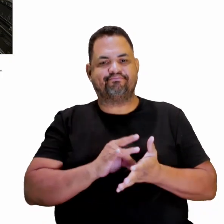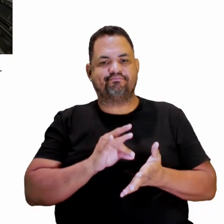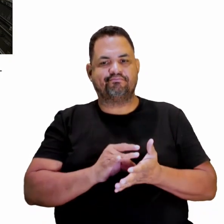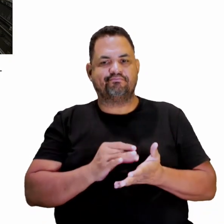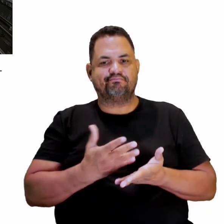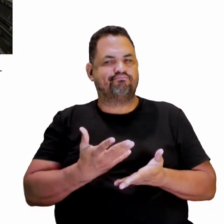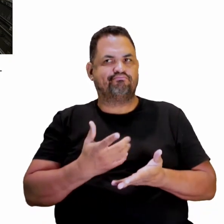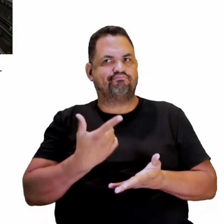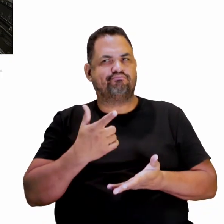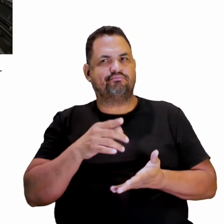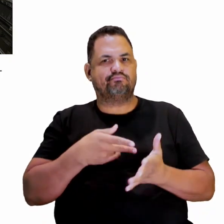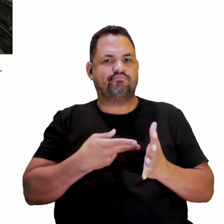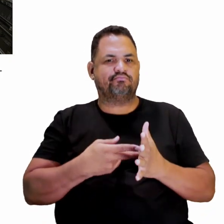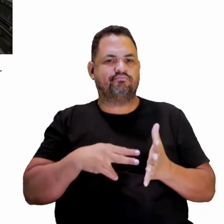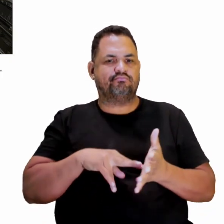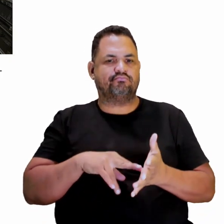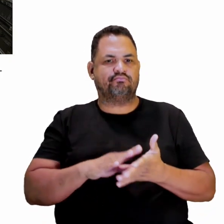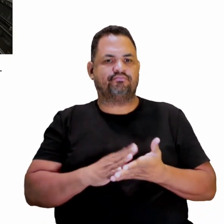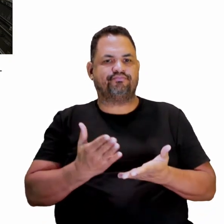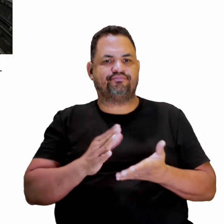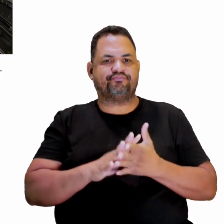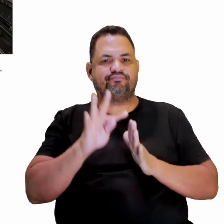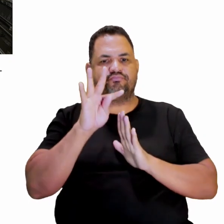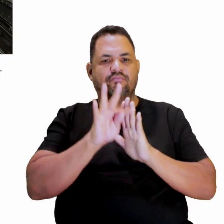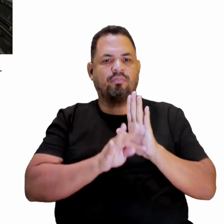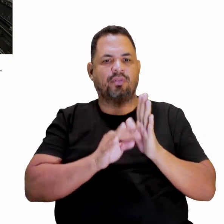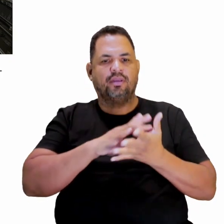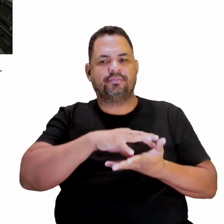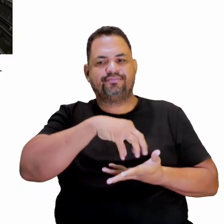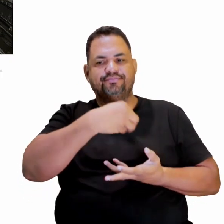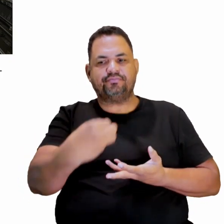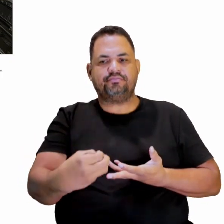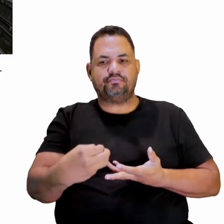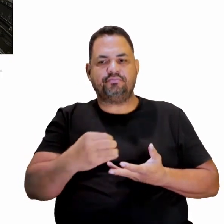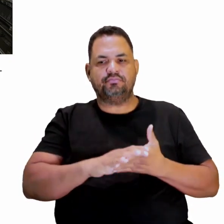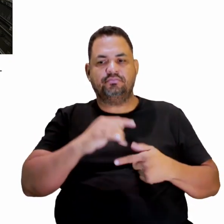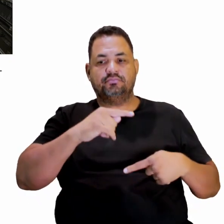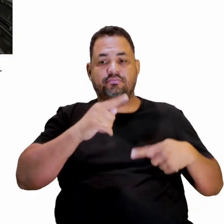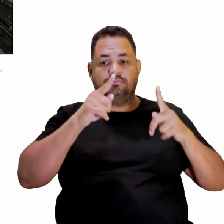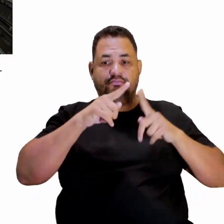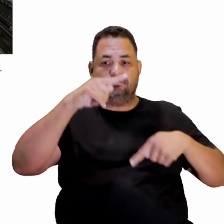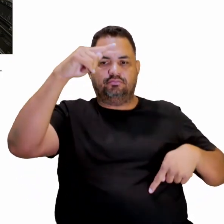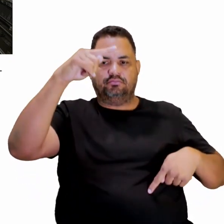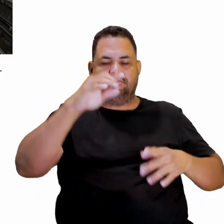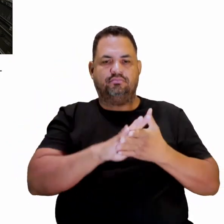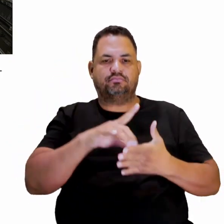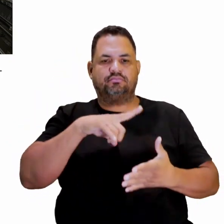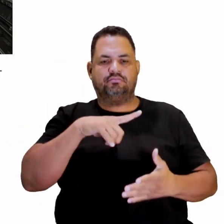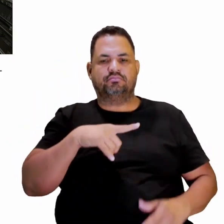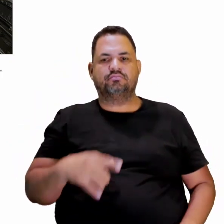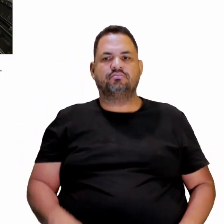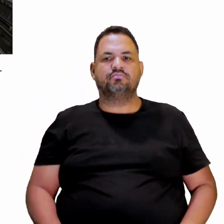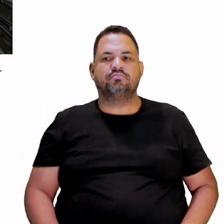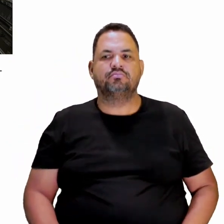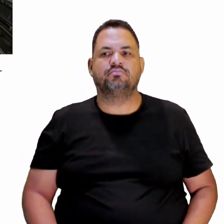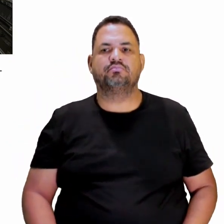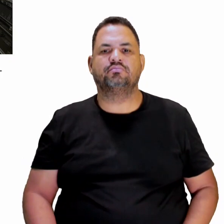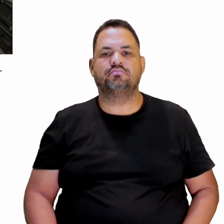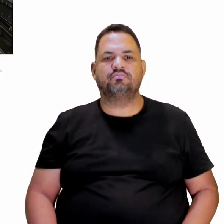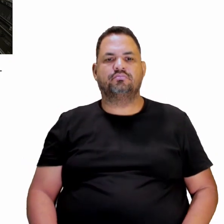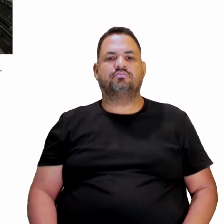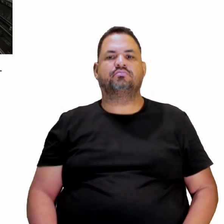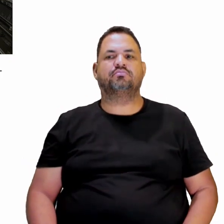muito sentido para vocês, porque esse é um texto que foi tirado de um texto maior, né? Tem anteriormente, tem a parte